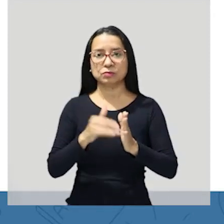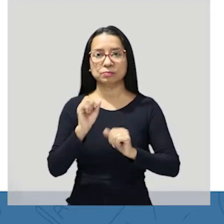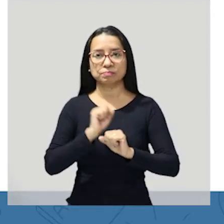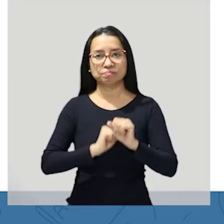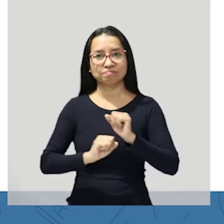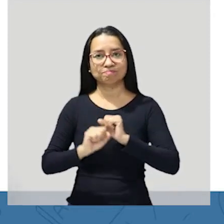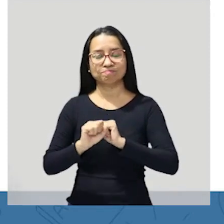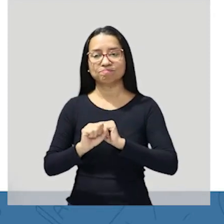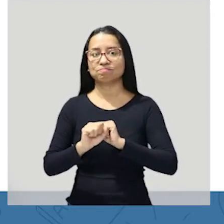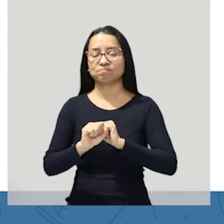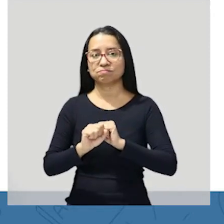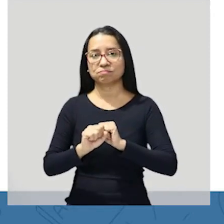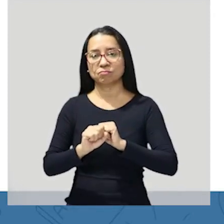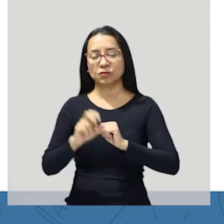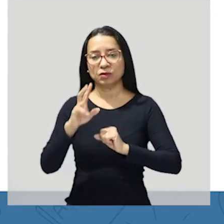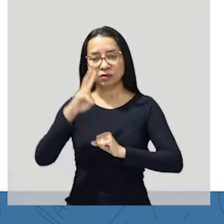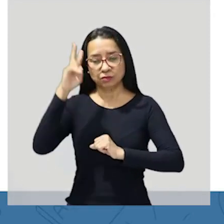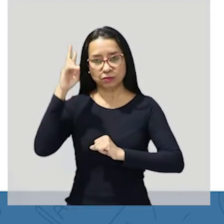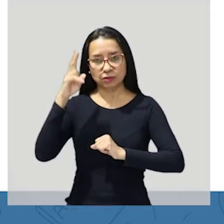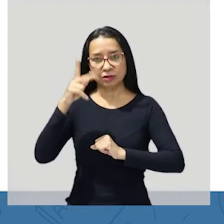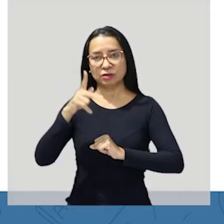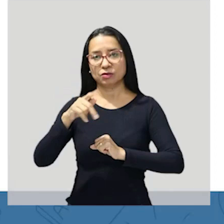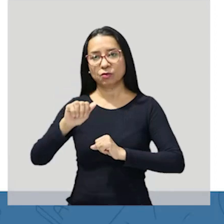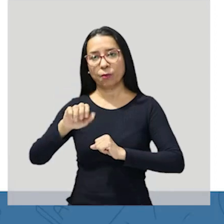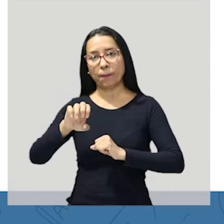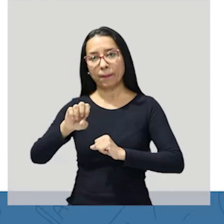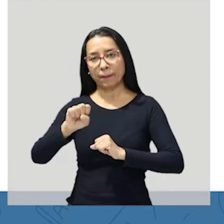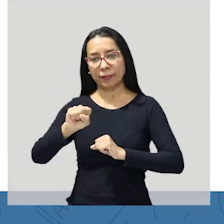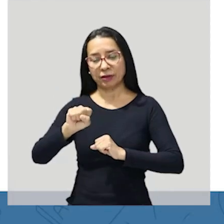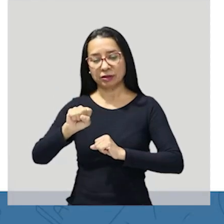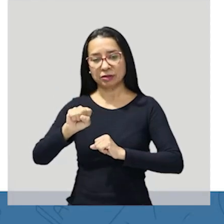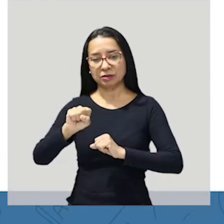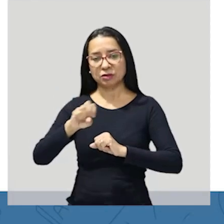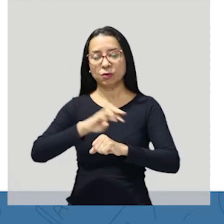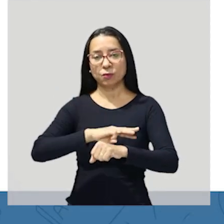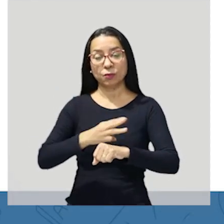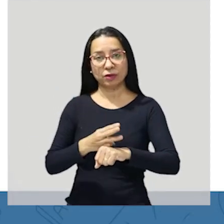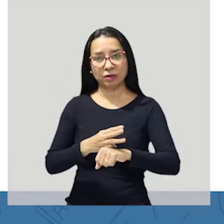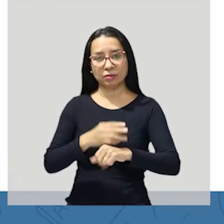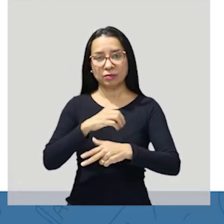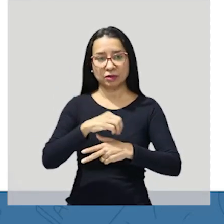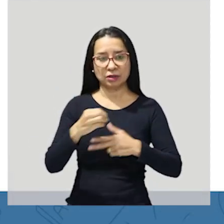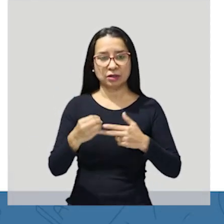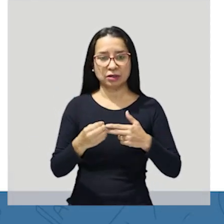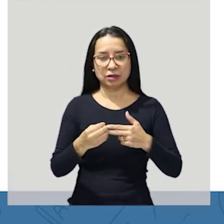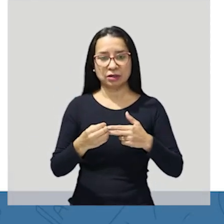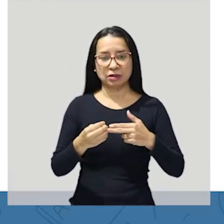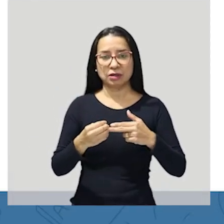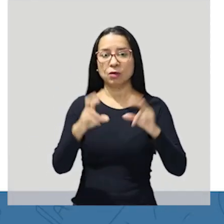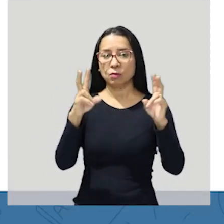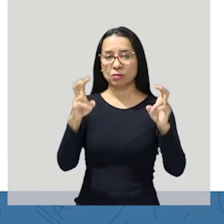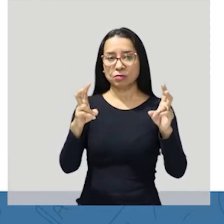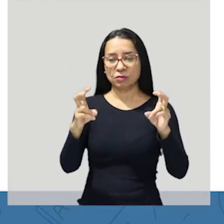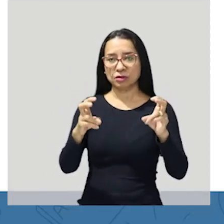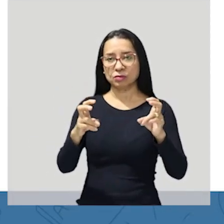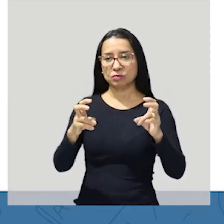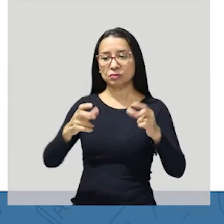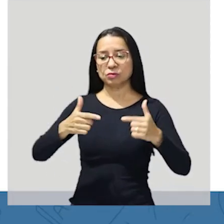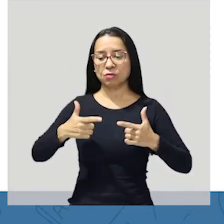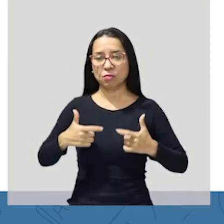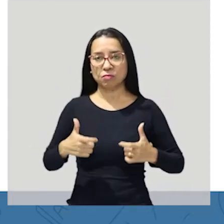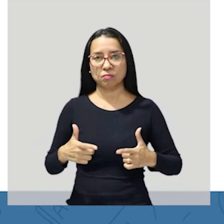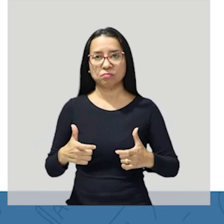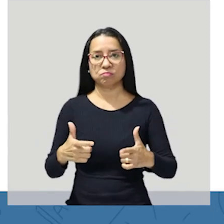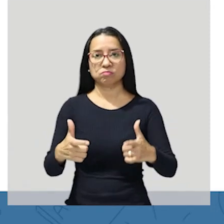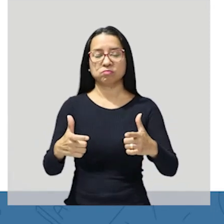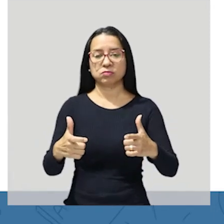do PAS, UEMA e do Enem, sobre Guerra Fria. Guerra Fria, na verdade, é um